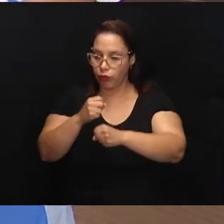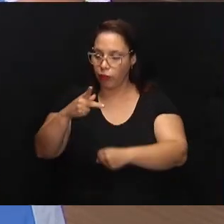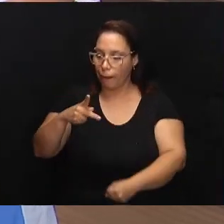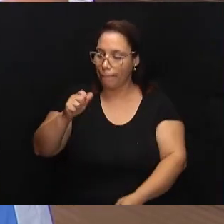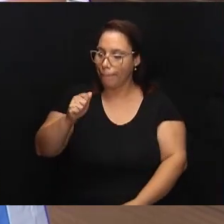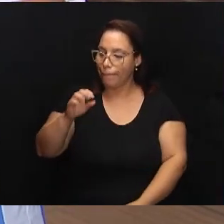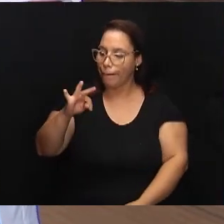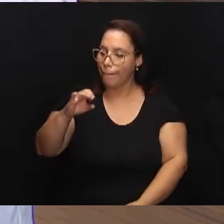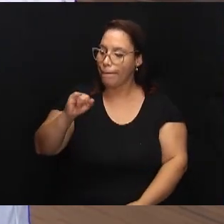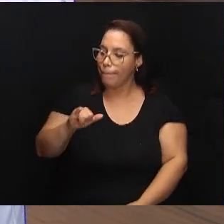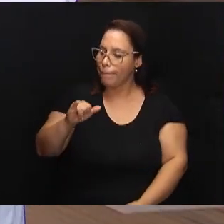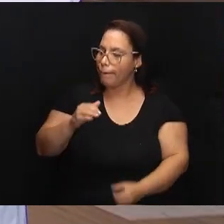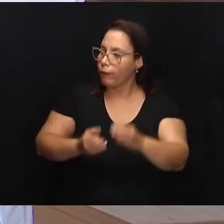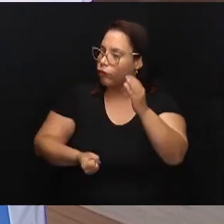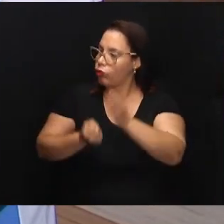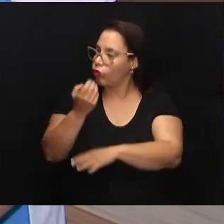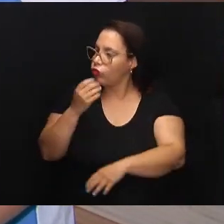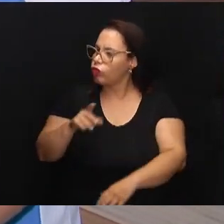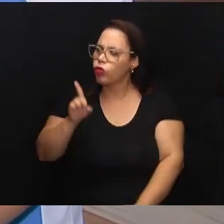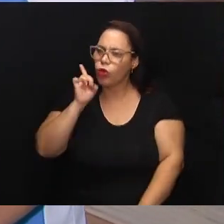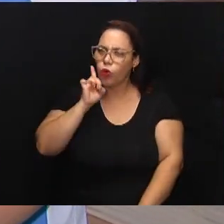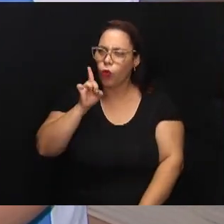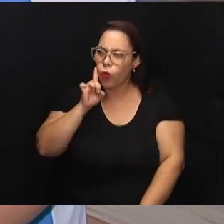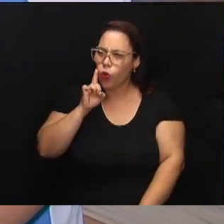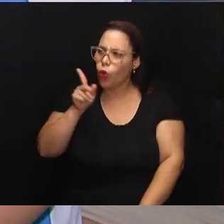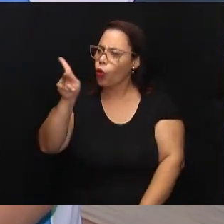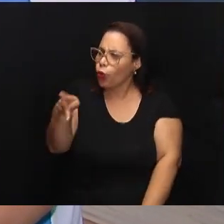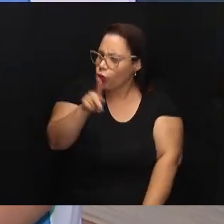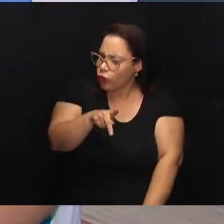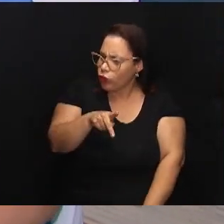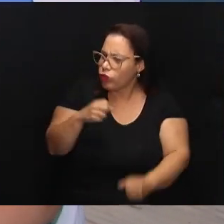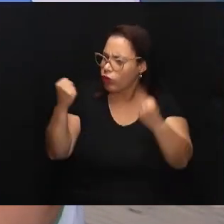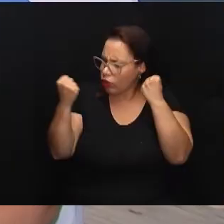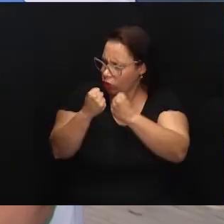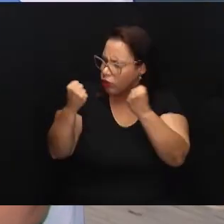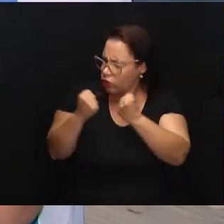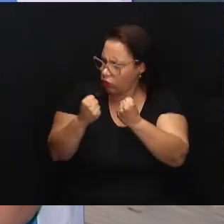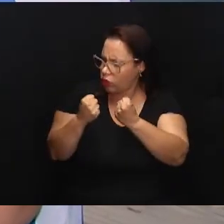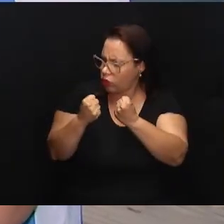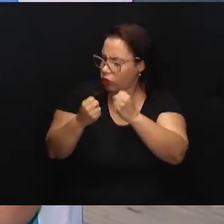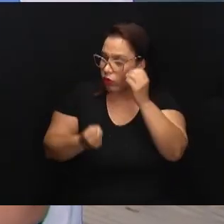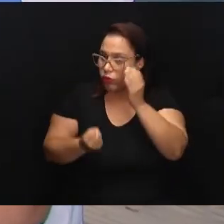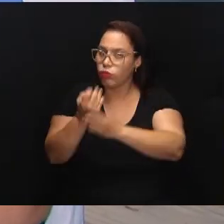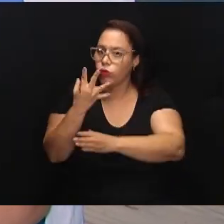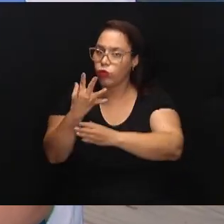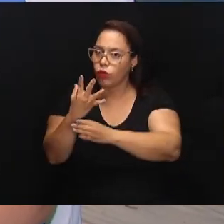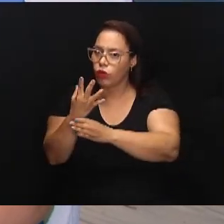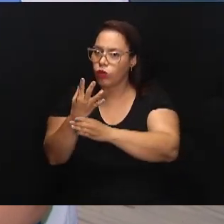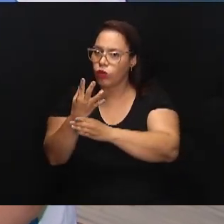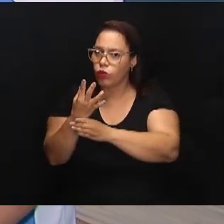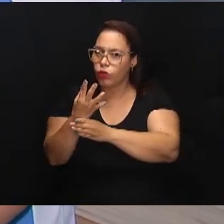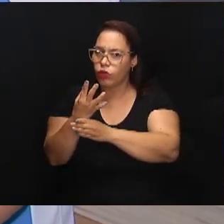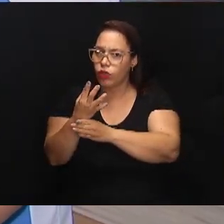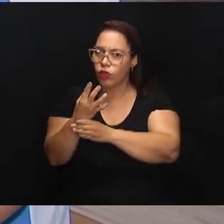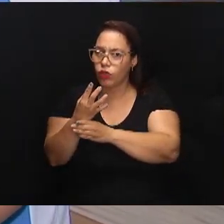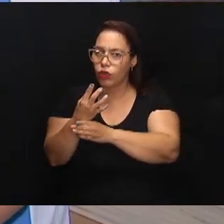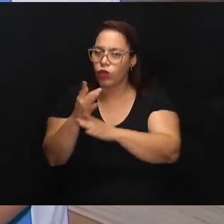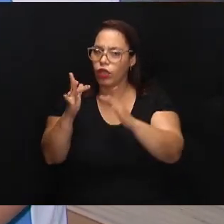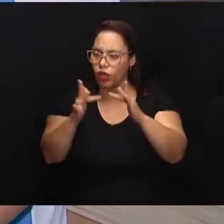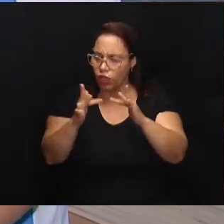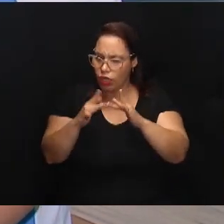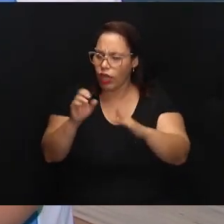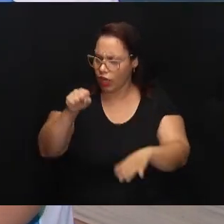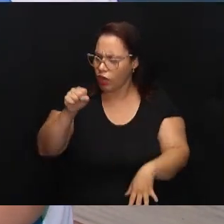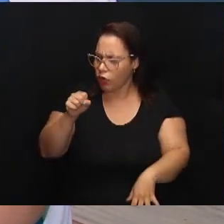Paty, o vôlei foi criado nos Estados Unidos por um professor de educação física que queria uma modalidade que não existisse contato físico,